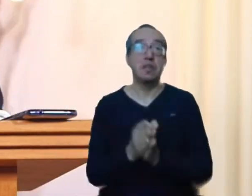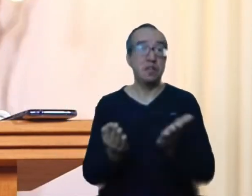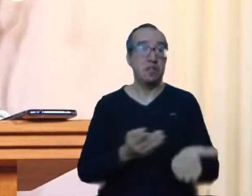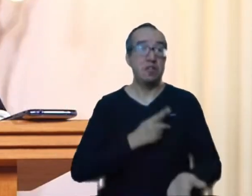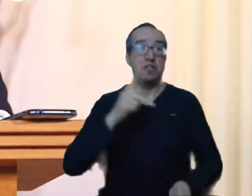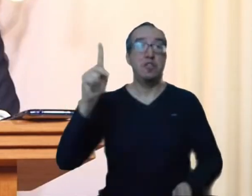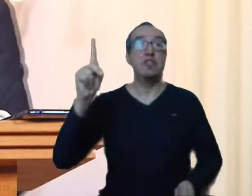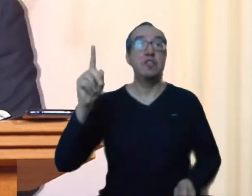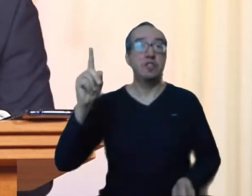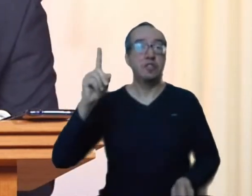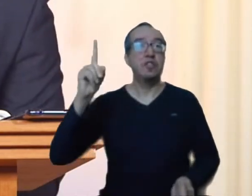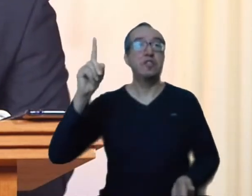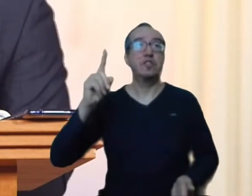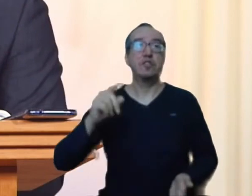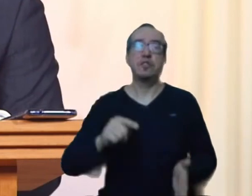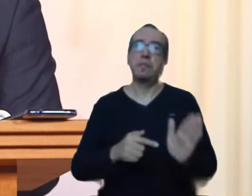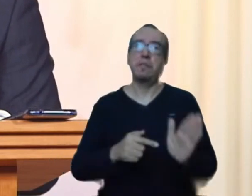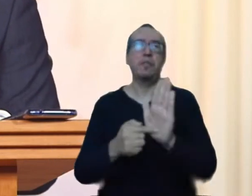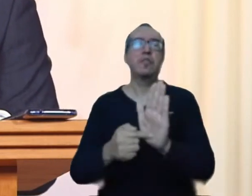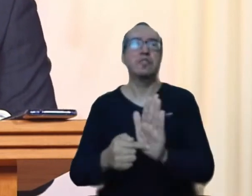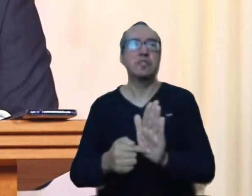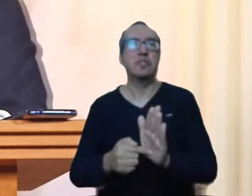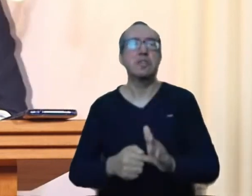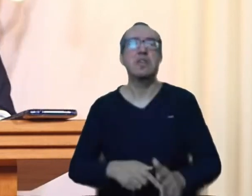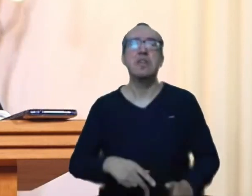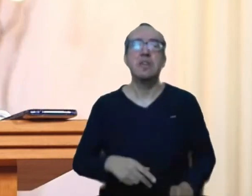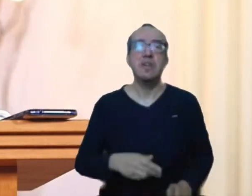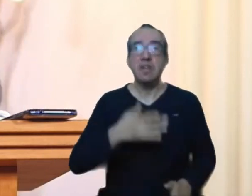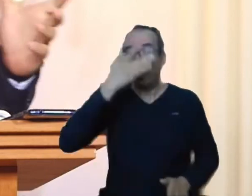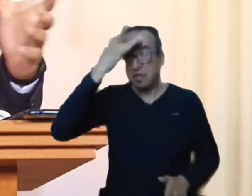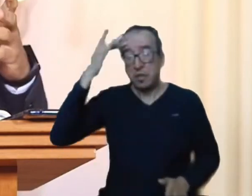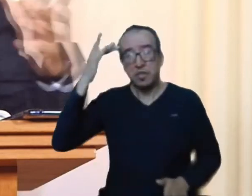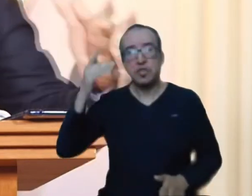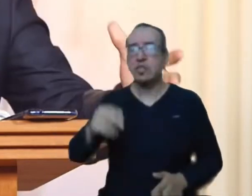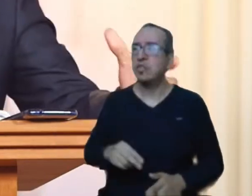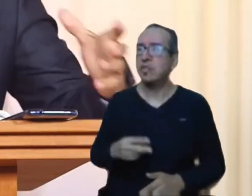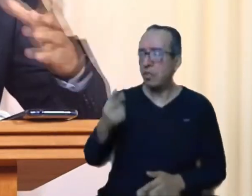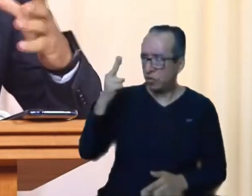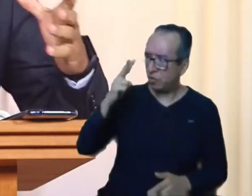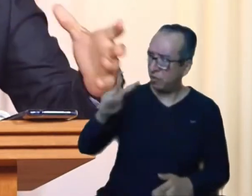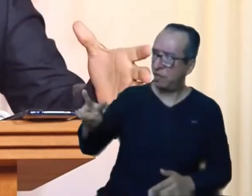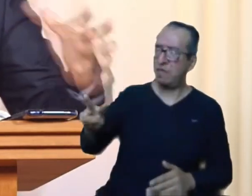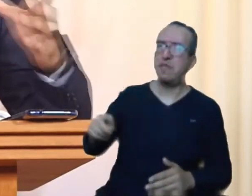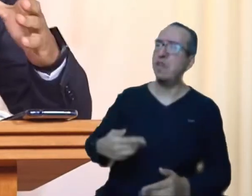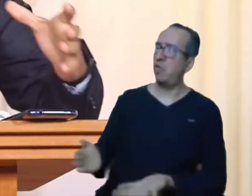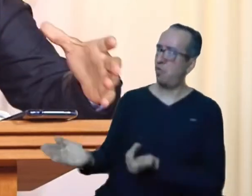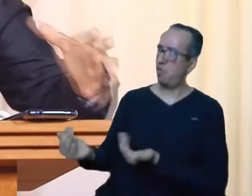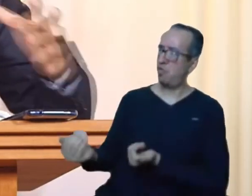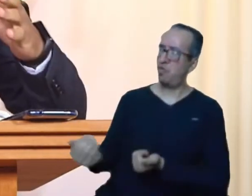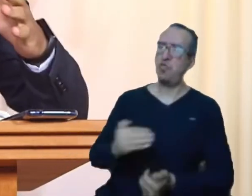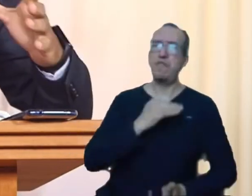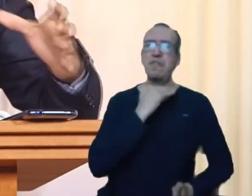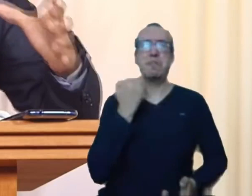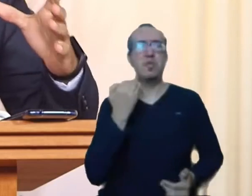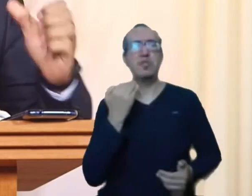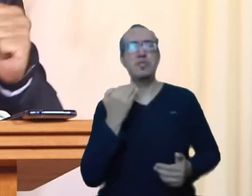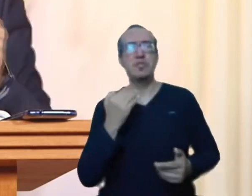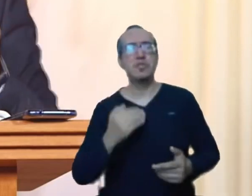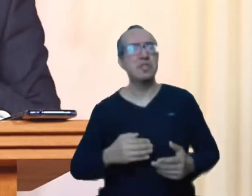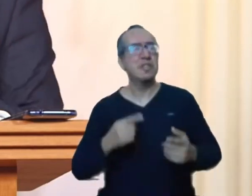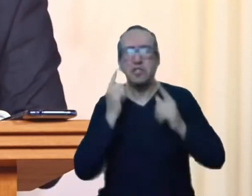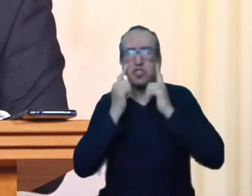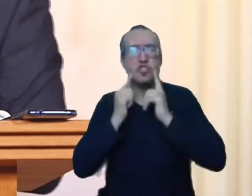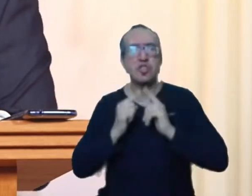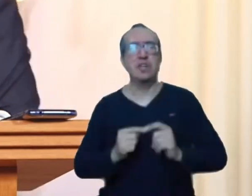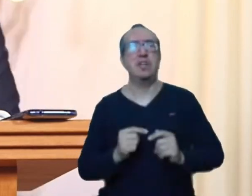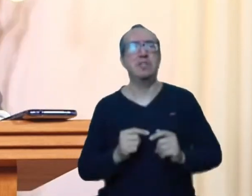Talvez se fosse eu naquele momento, eu descesse para fazer algo, para fazer uma média,